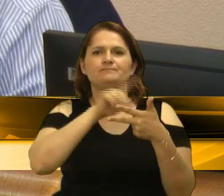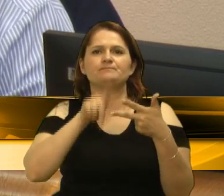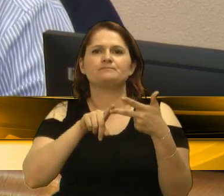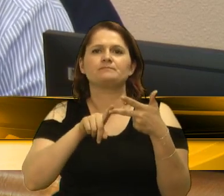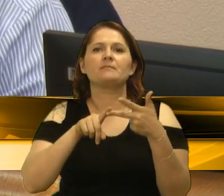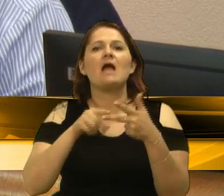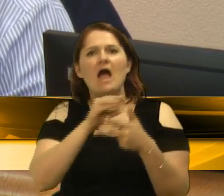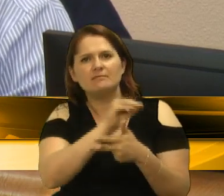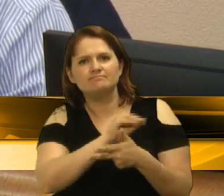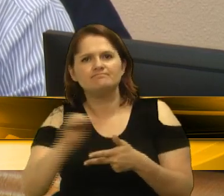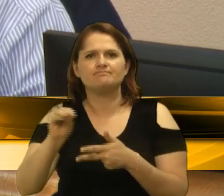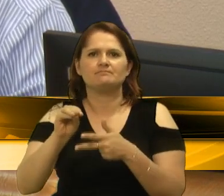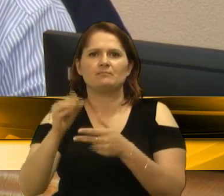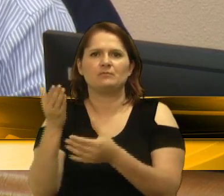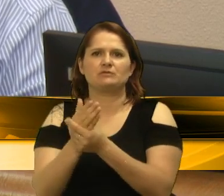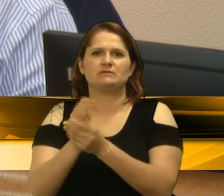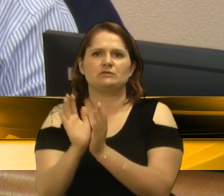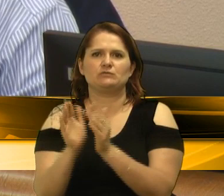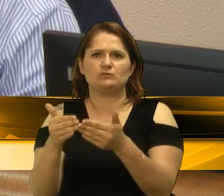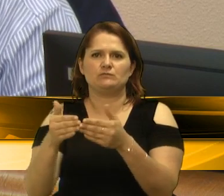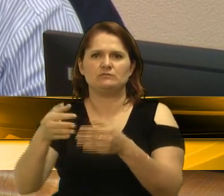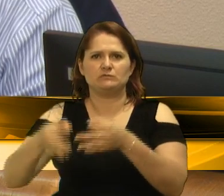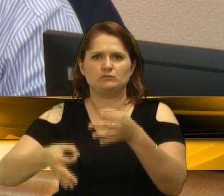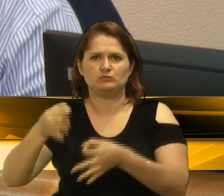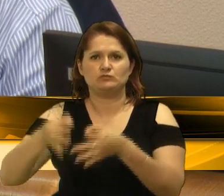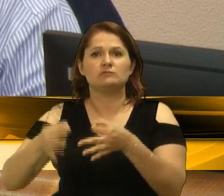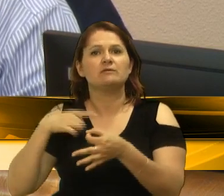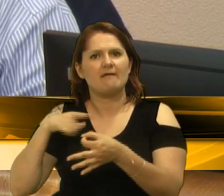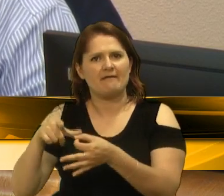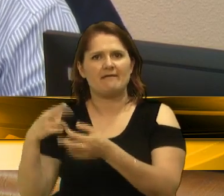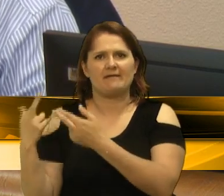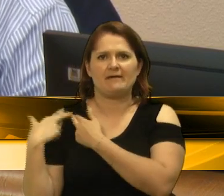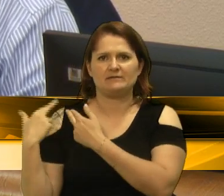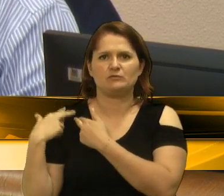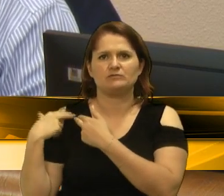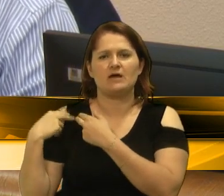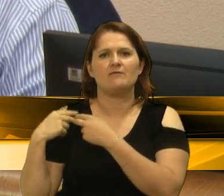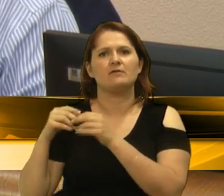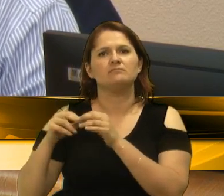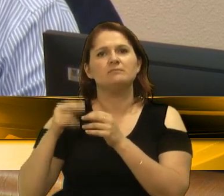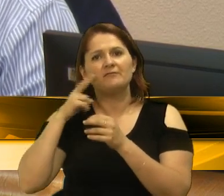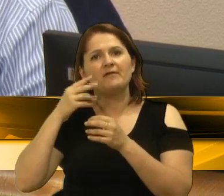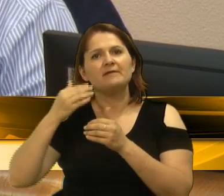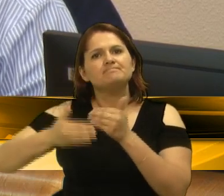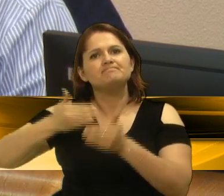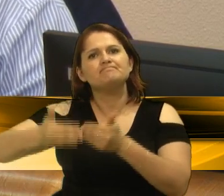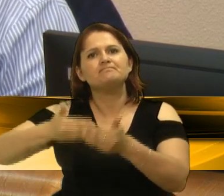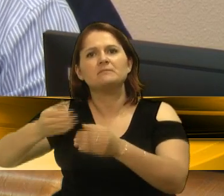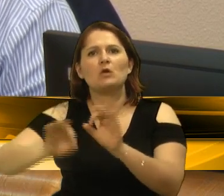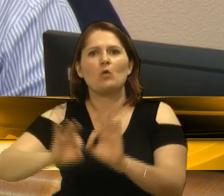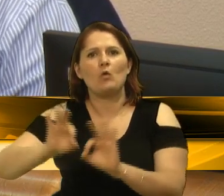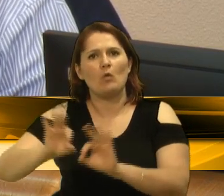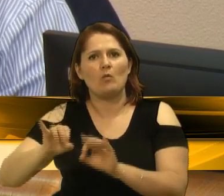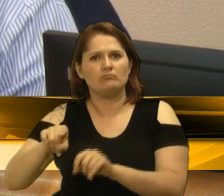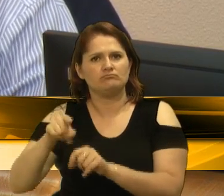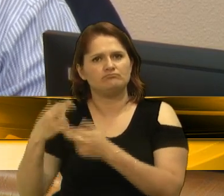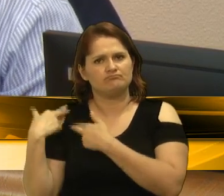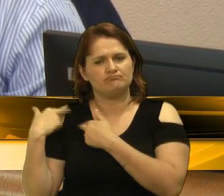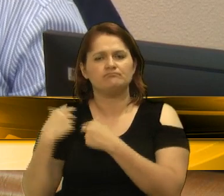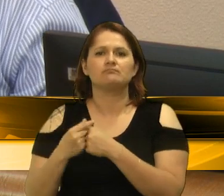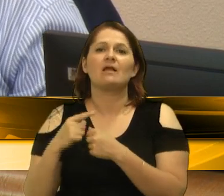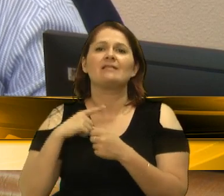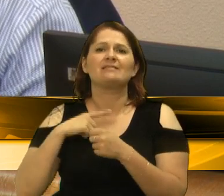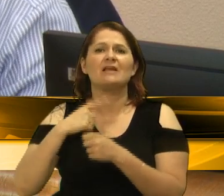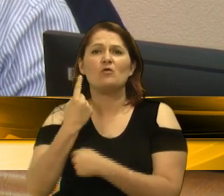para a Comissão de Constituição e Justiça, que detém competência regimental para analisar a matéria. Lá, depois de designado o relator, deve